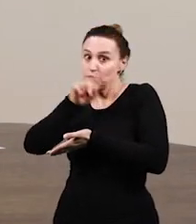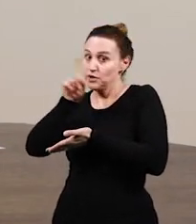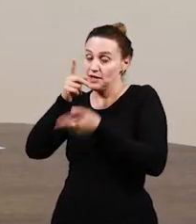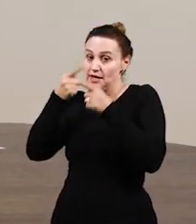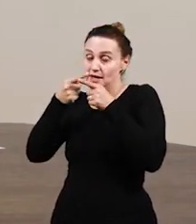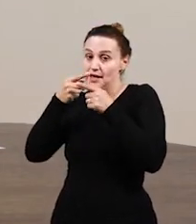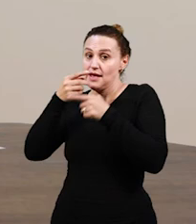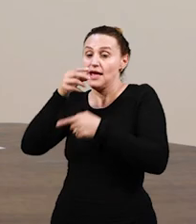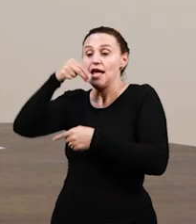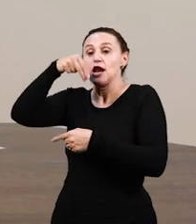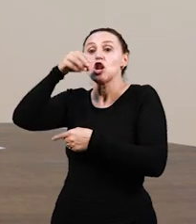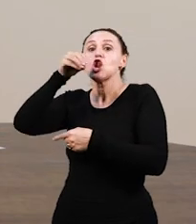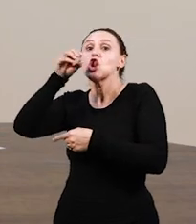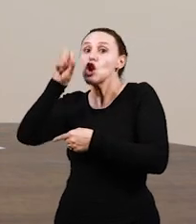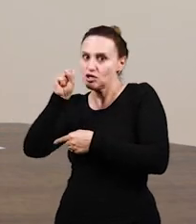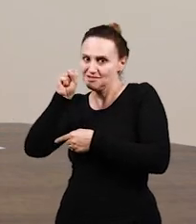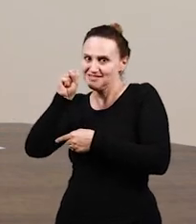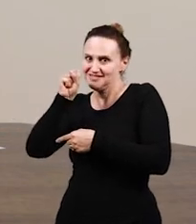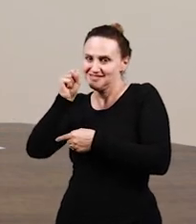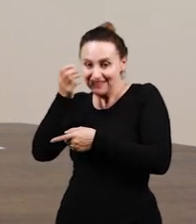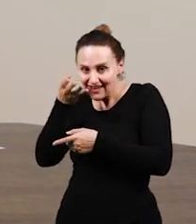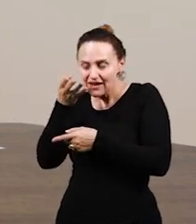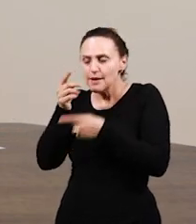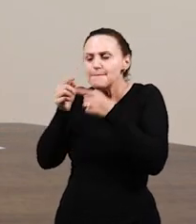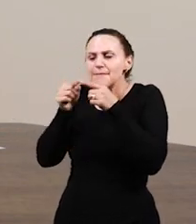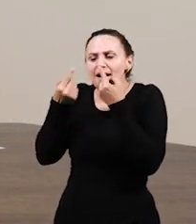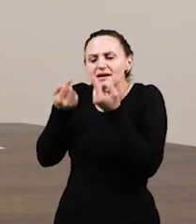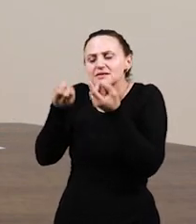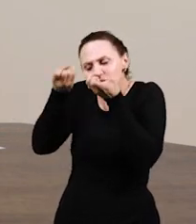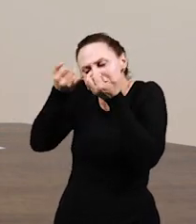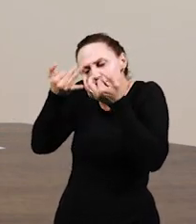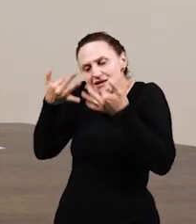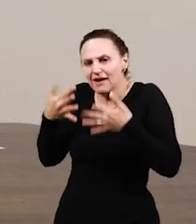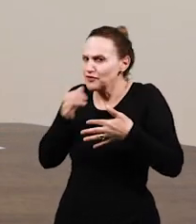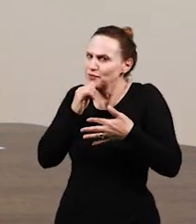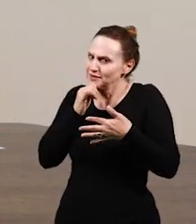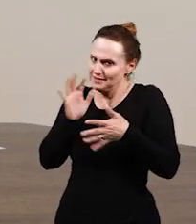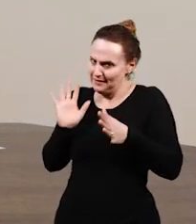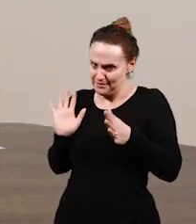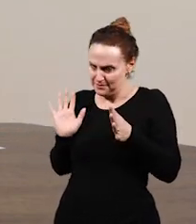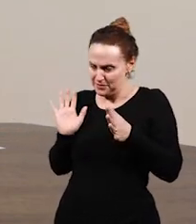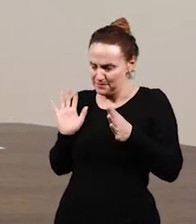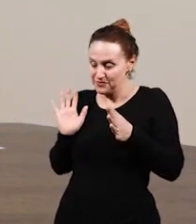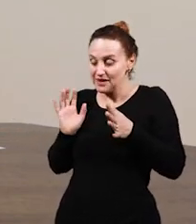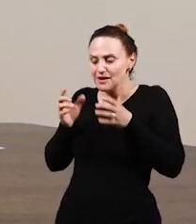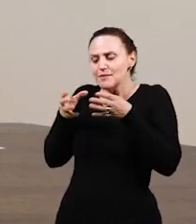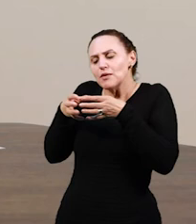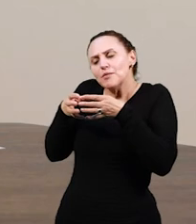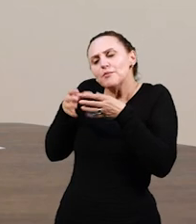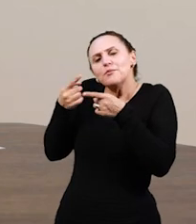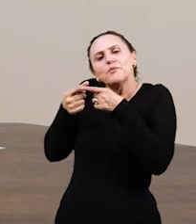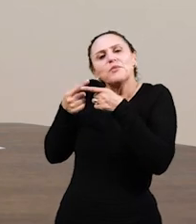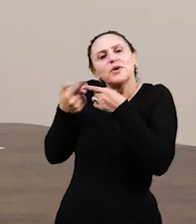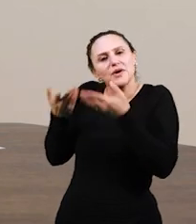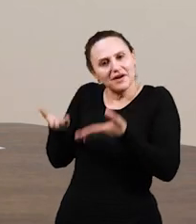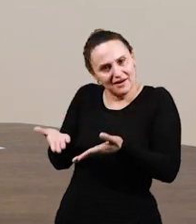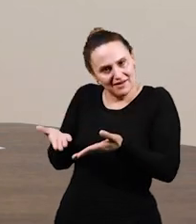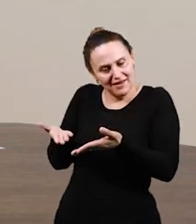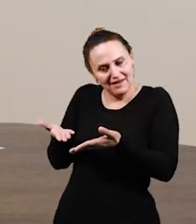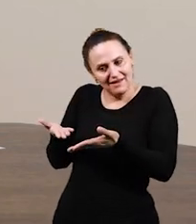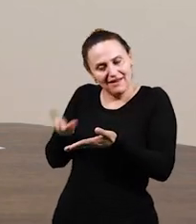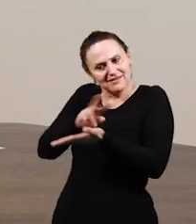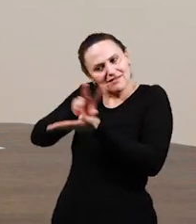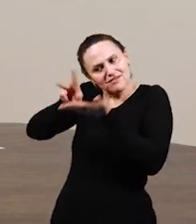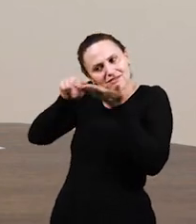bem banal mas para mostrar que nem eu faço o que vai é o fator predominante